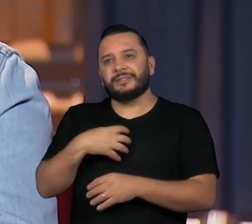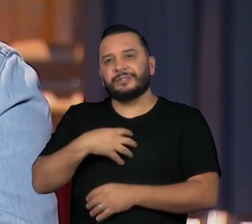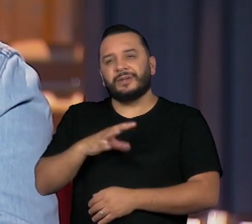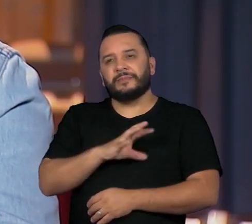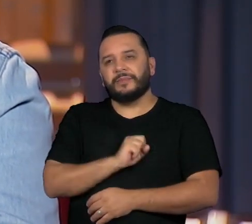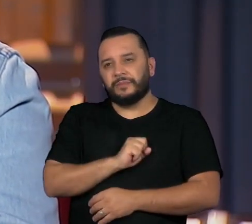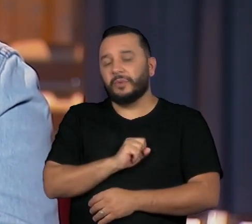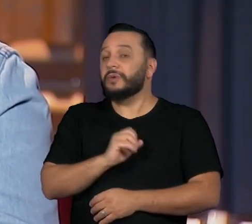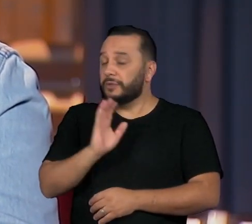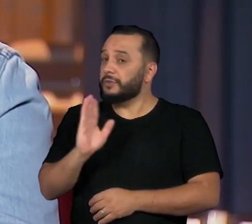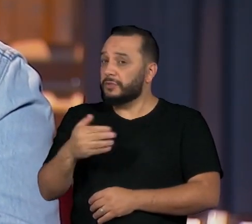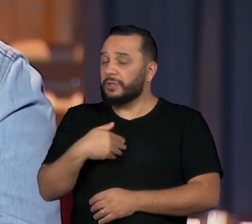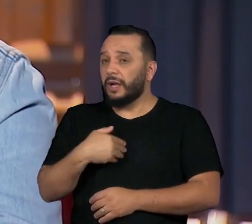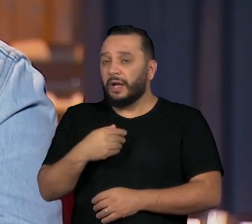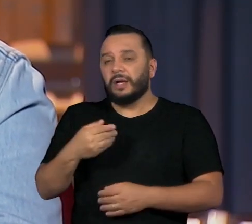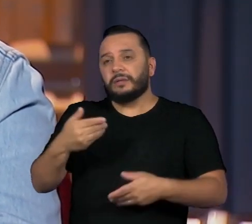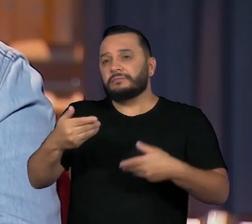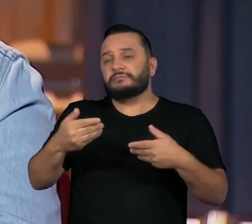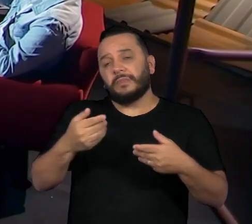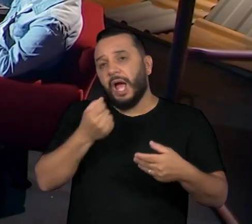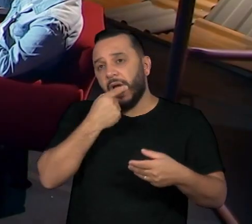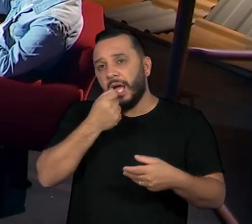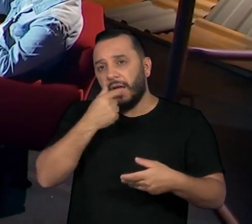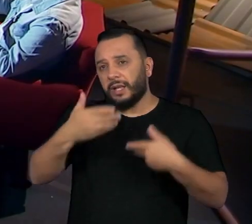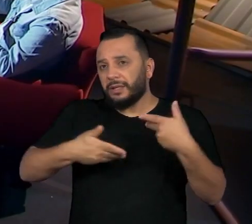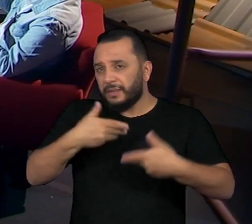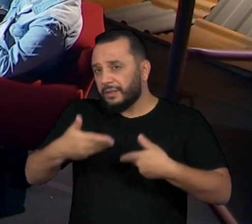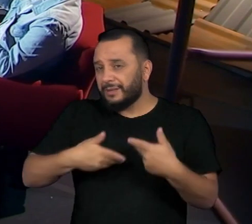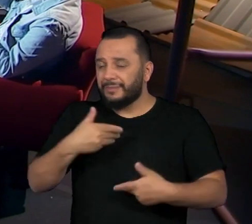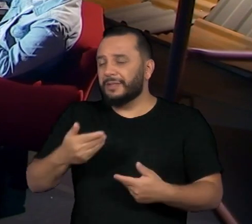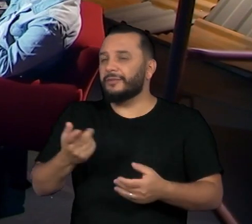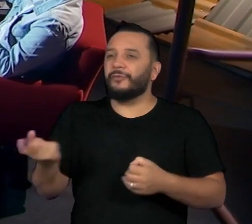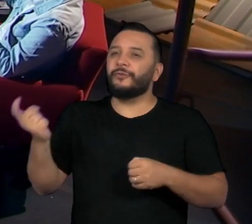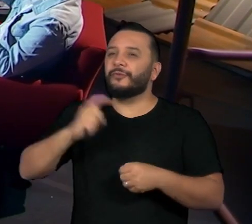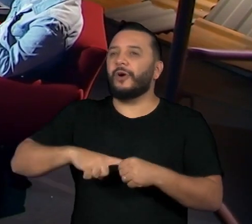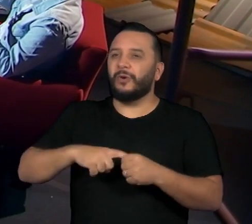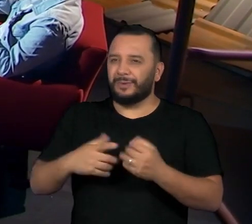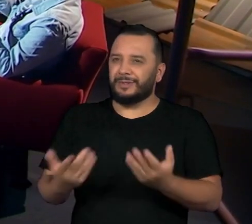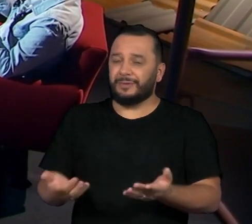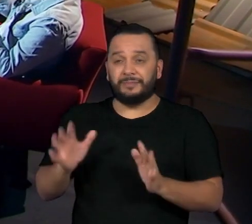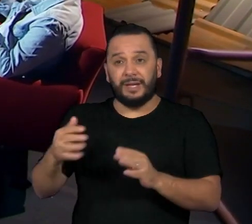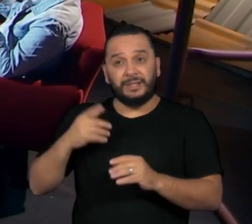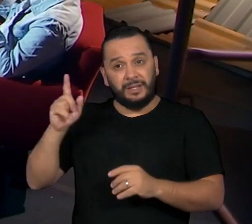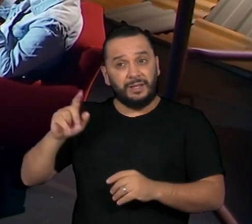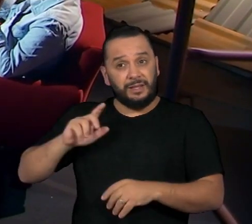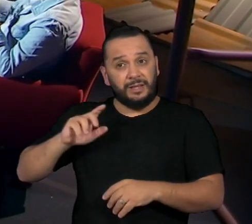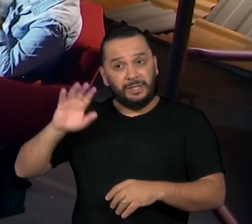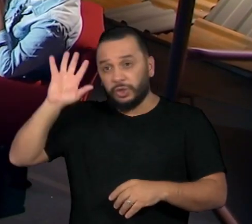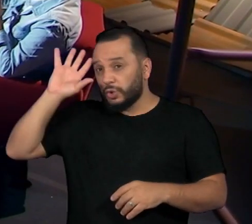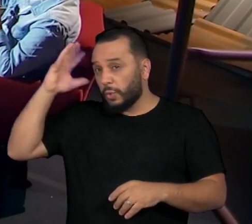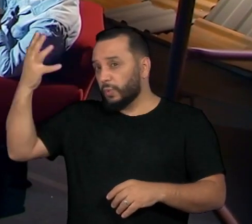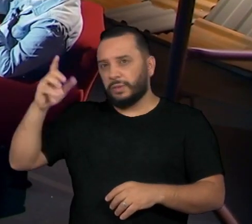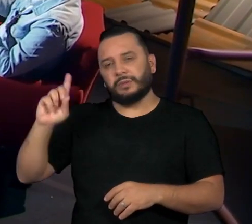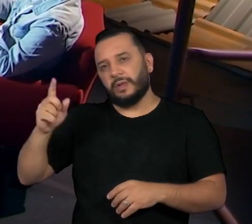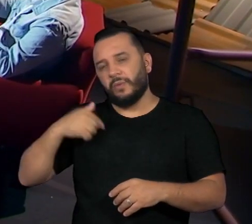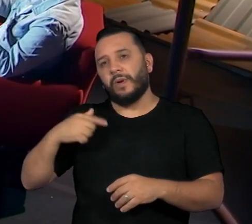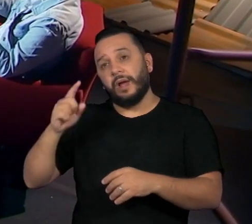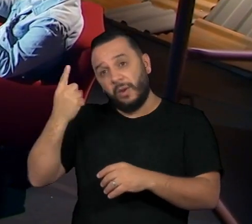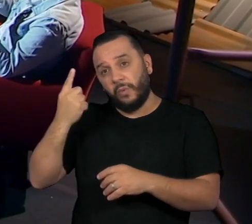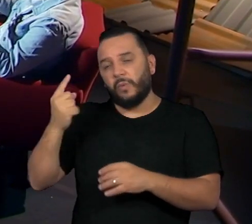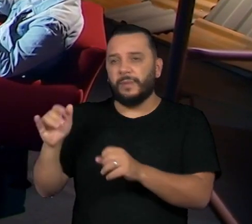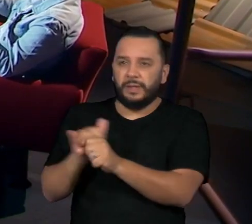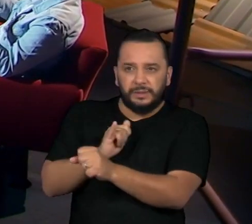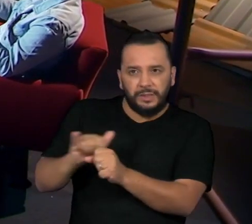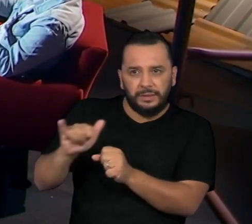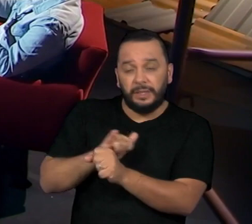essas substâncias, elas podem demonstrar que aquilo existe. Mas é claro, elas não são a solução. Sim. Elas são uma luz que aponta numa direção. A pessoa